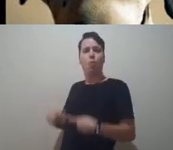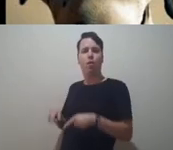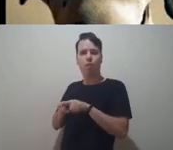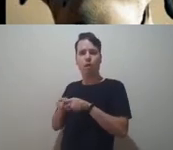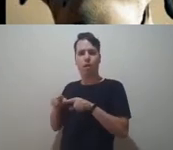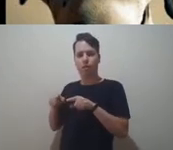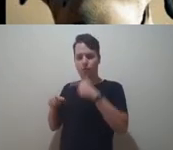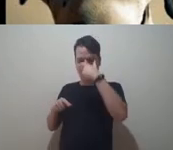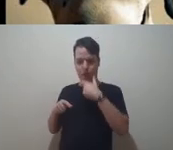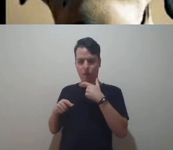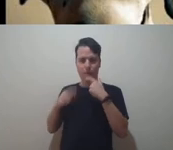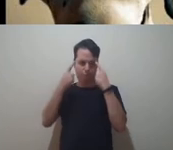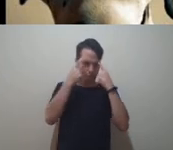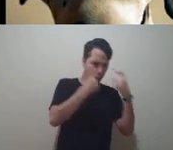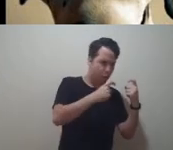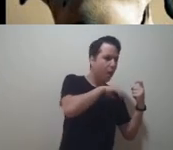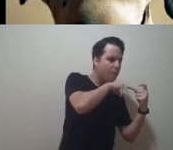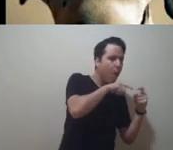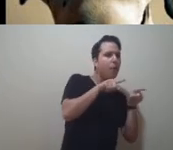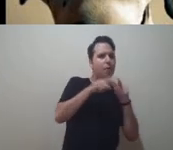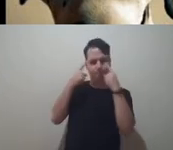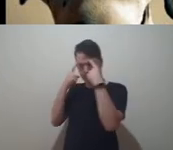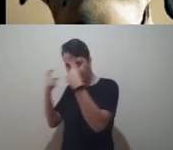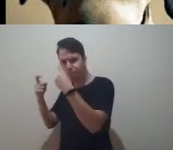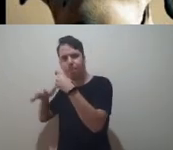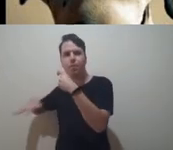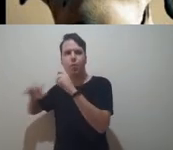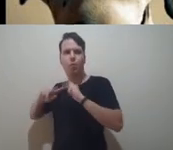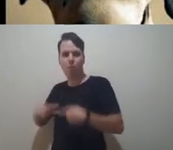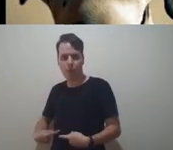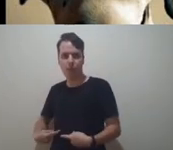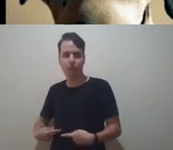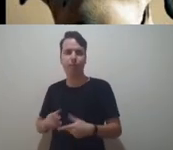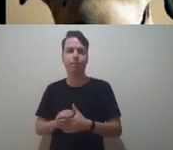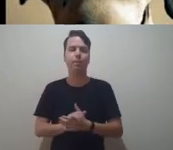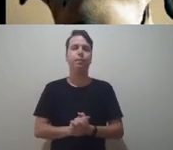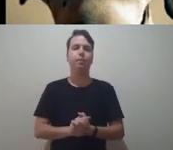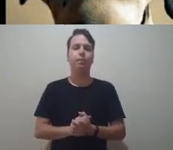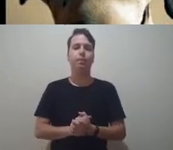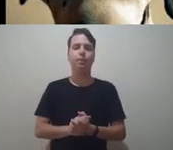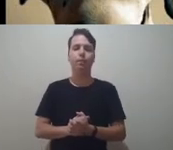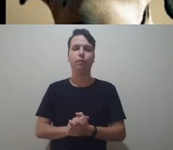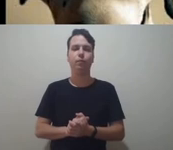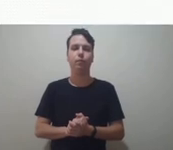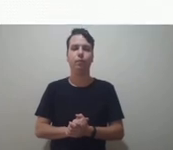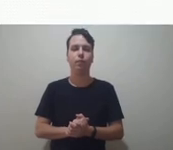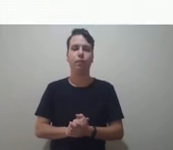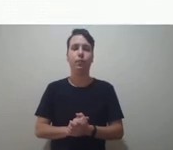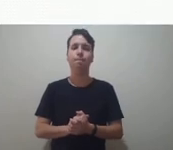violência contra seres humanos, esses animais, então, eles acabam sendo sentinelas de violência humana.